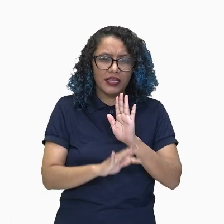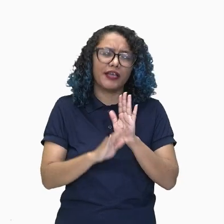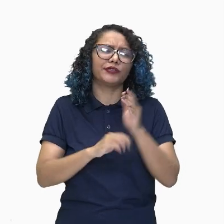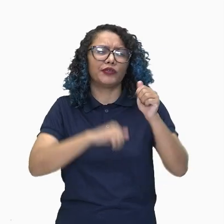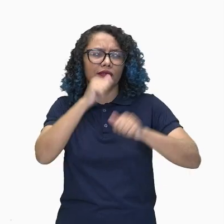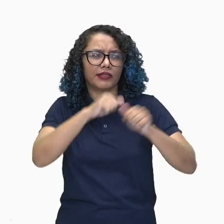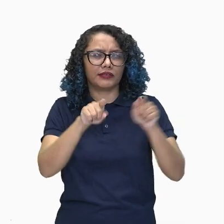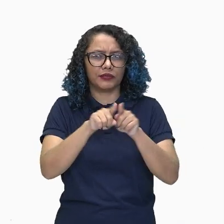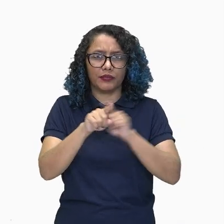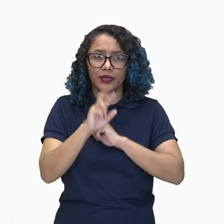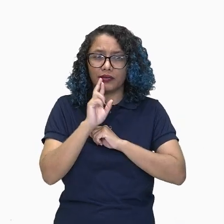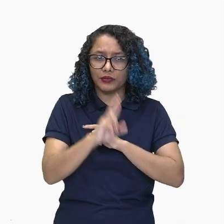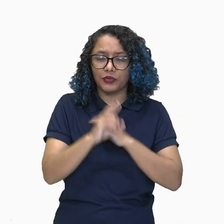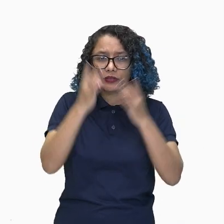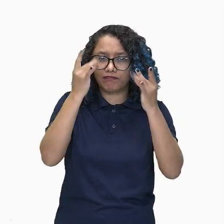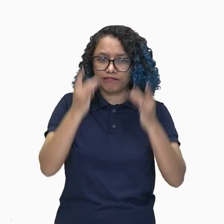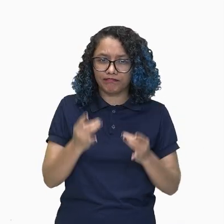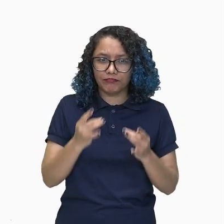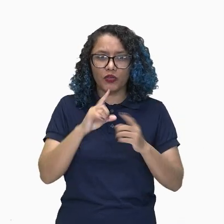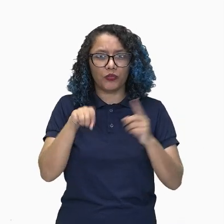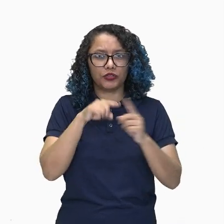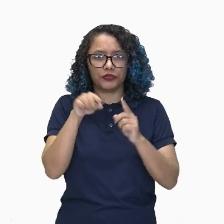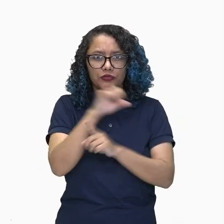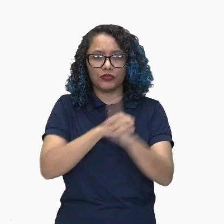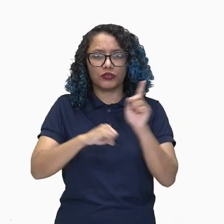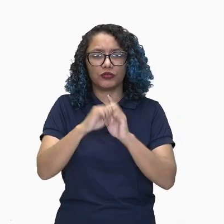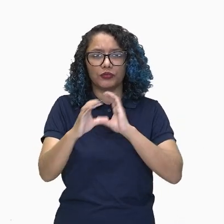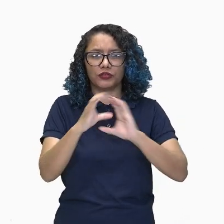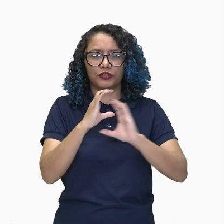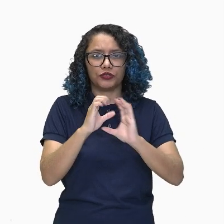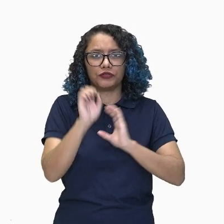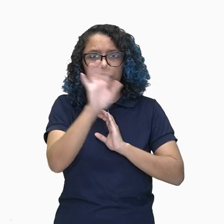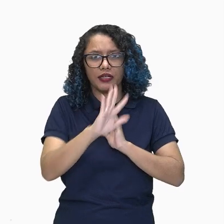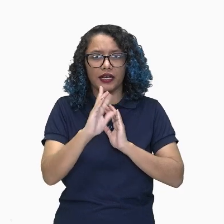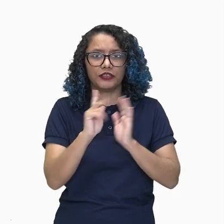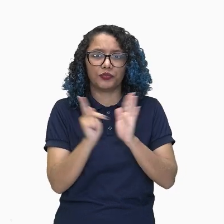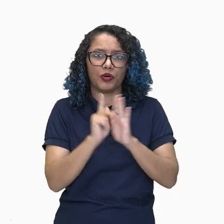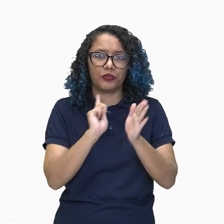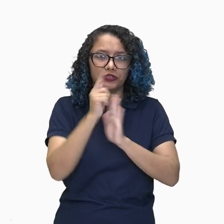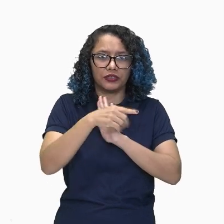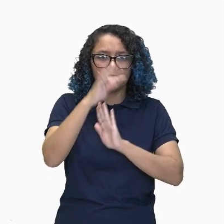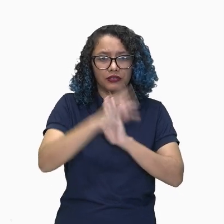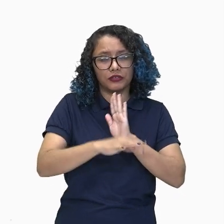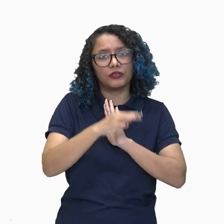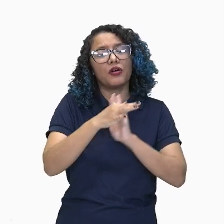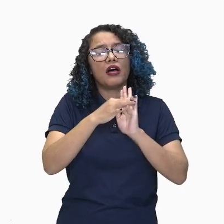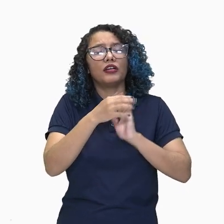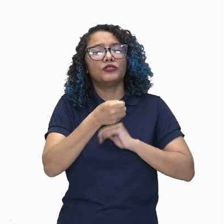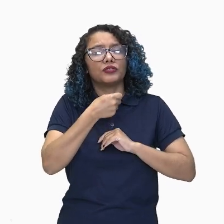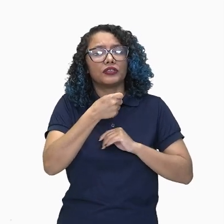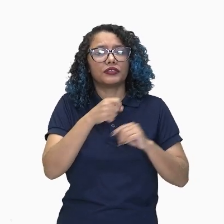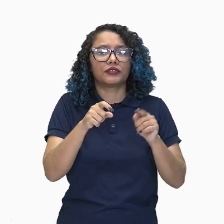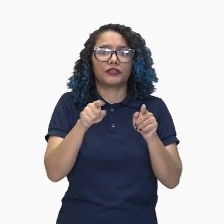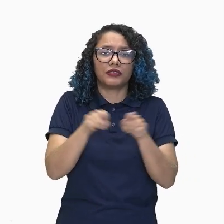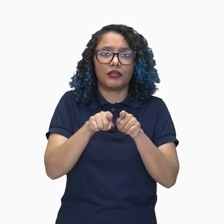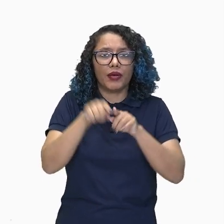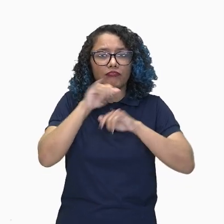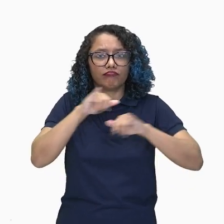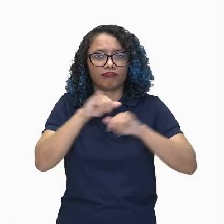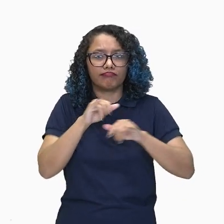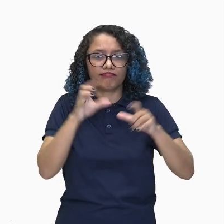réplica. O detalhamento, funções sociocomunicativas globais de gêneros textuais jornalísticos e